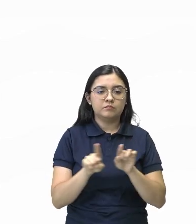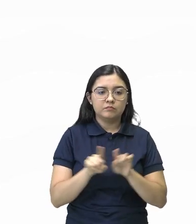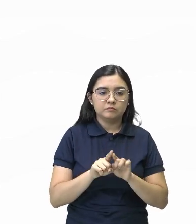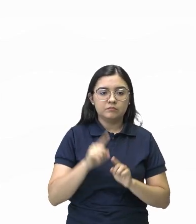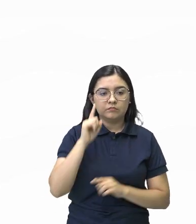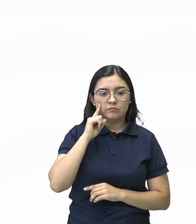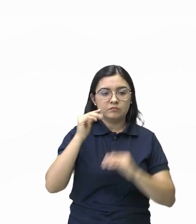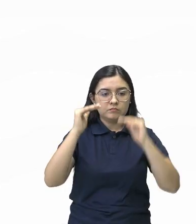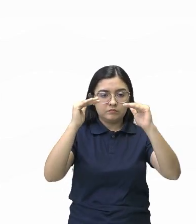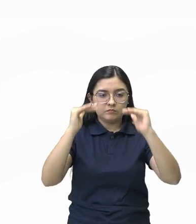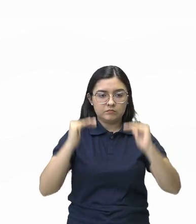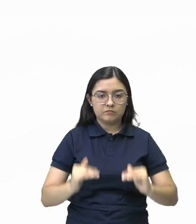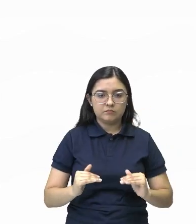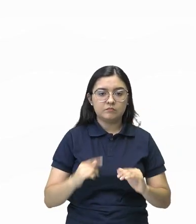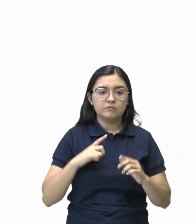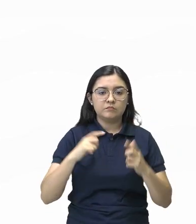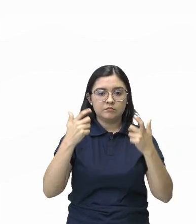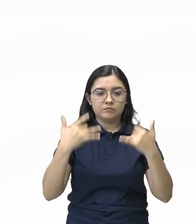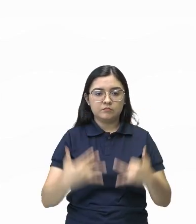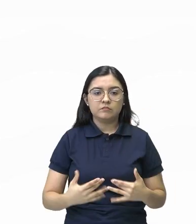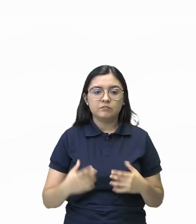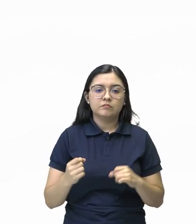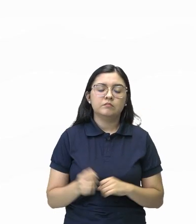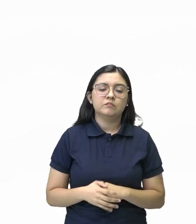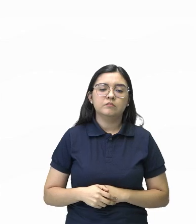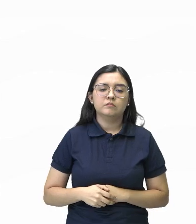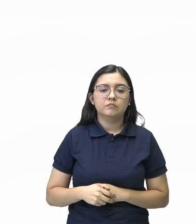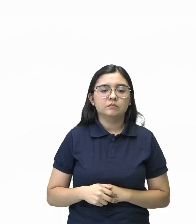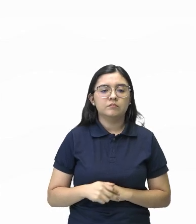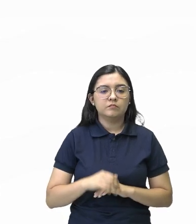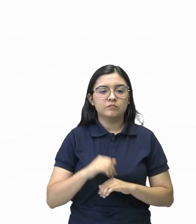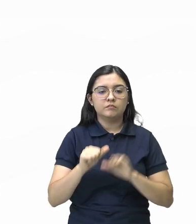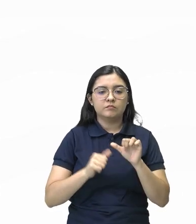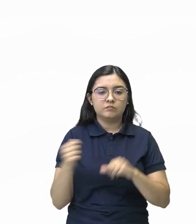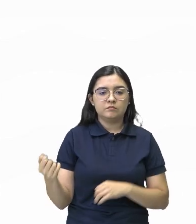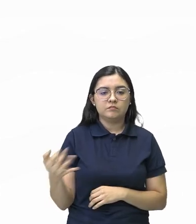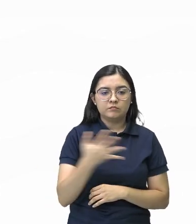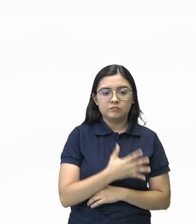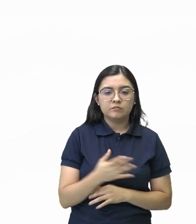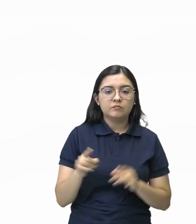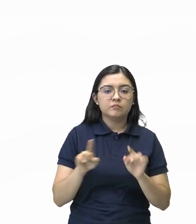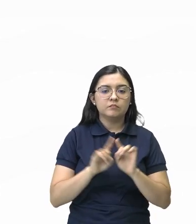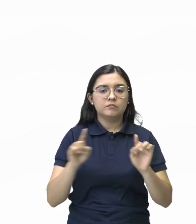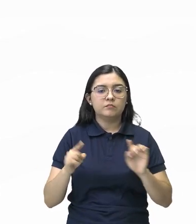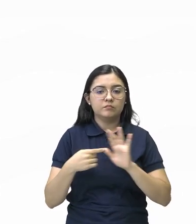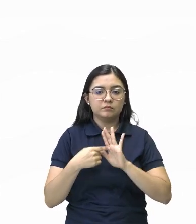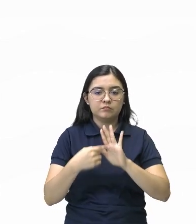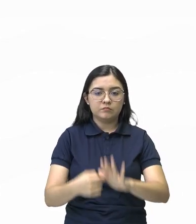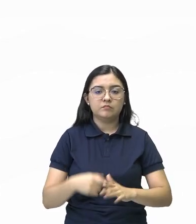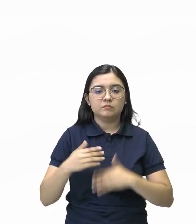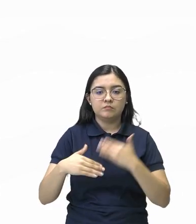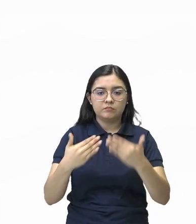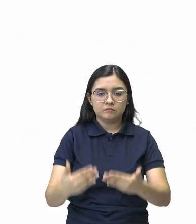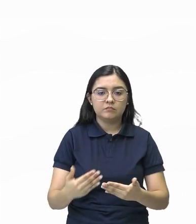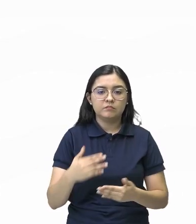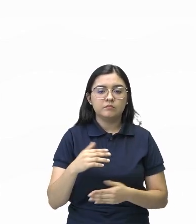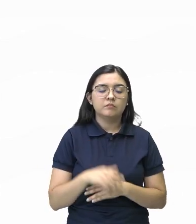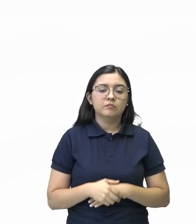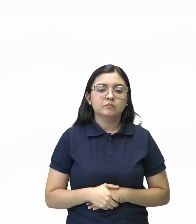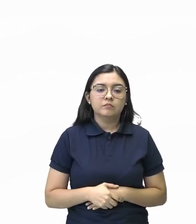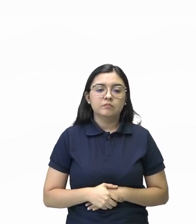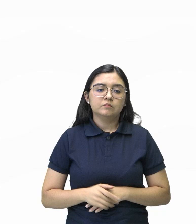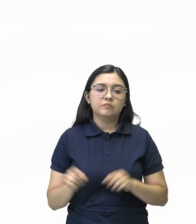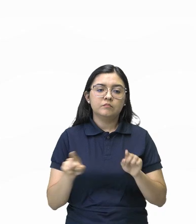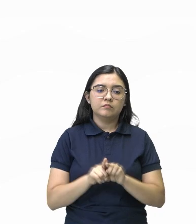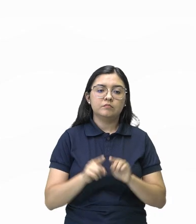Evo-Devo, ele vai explicar inovações morfológicas, mas ele vai mostrar a evolução de forma canalizada.